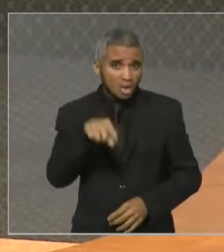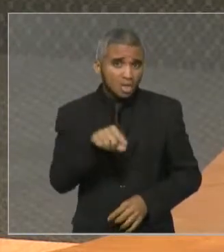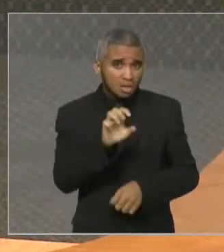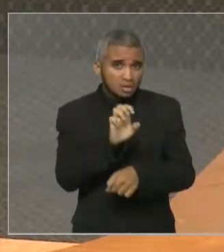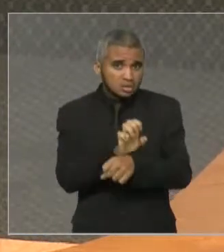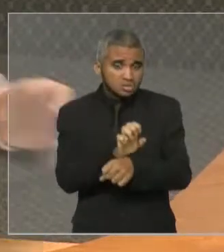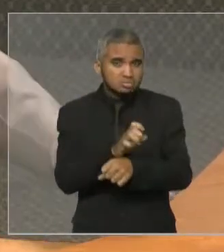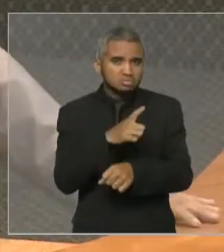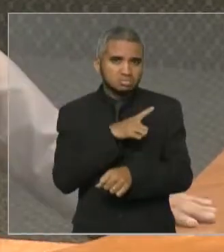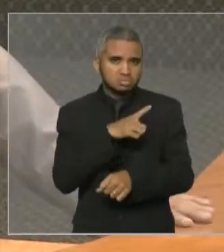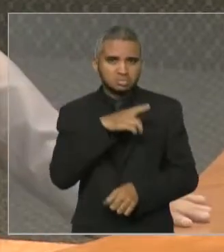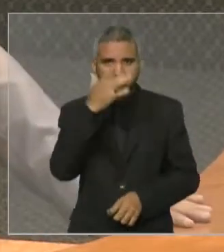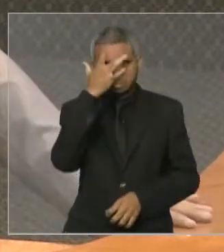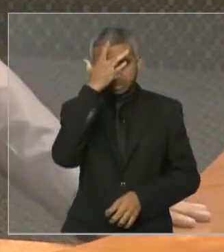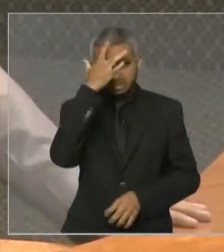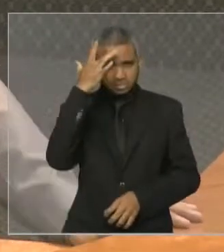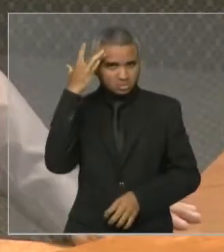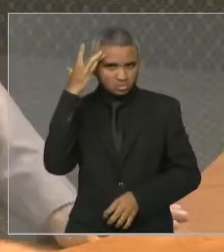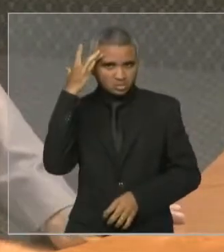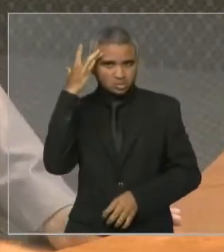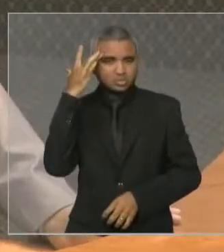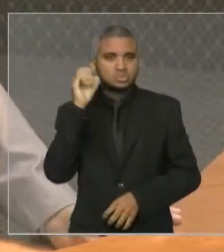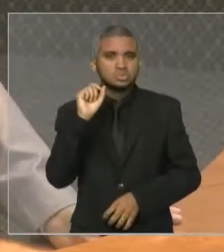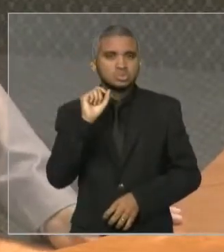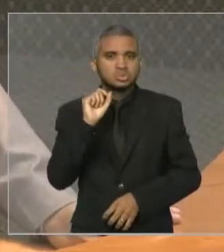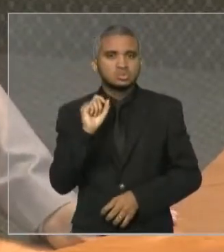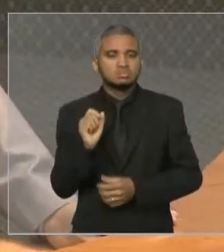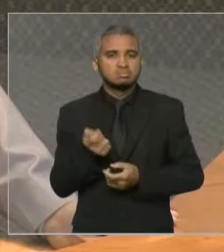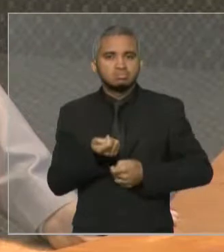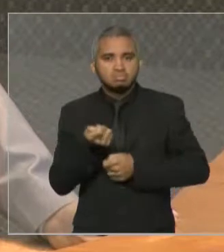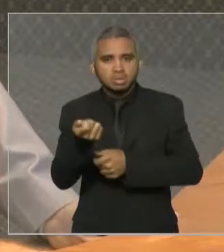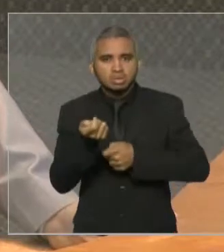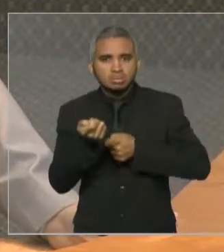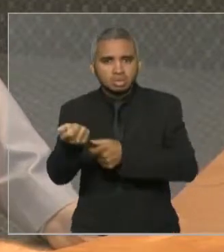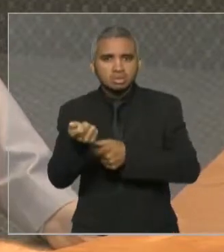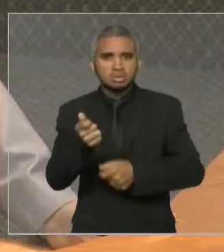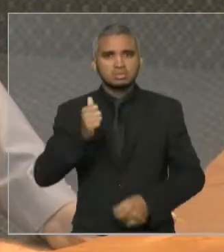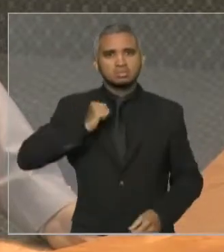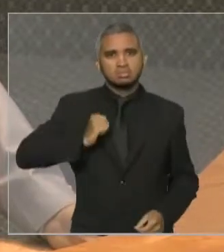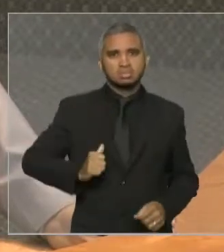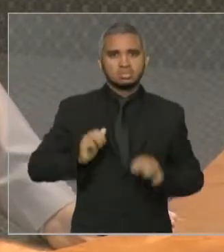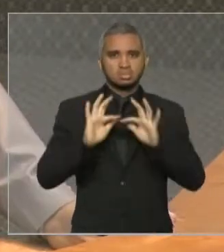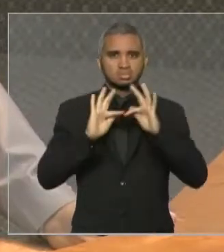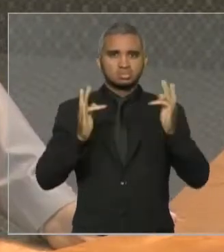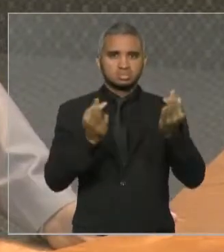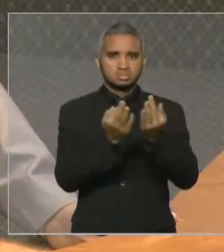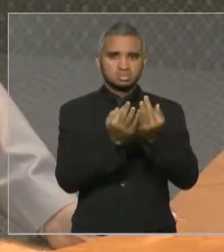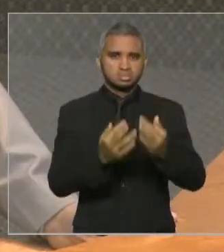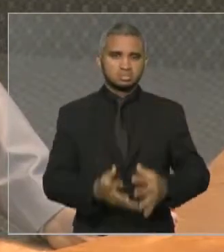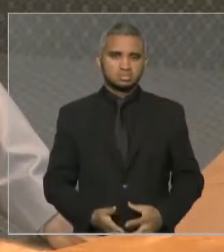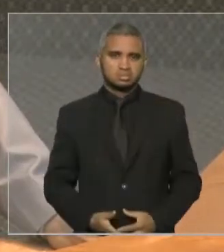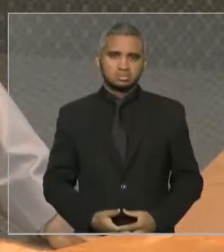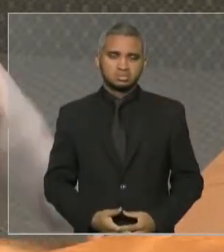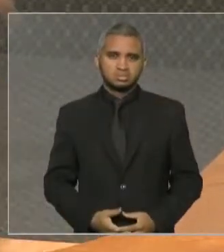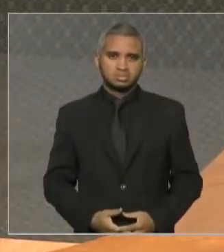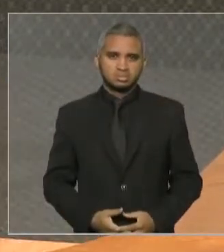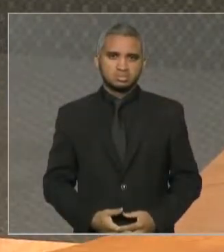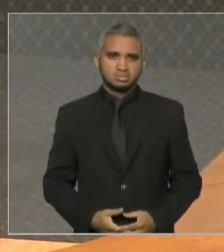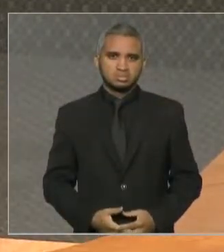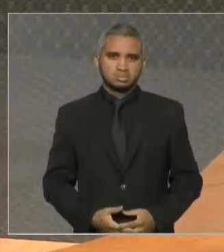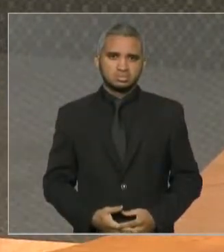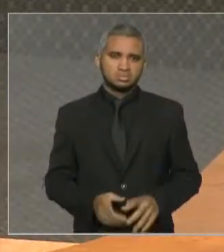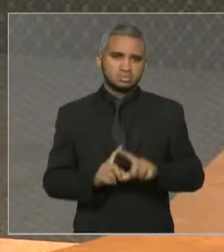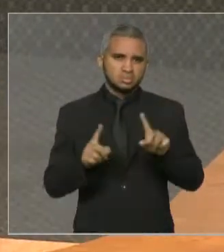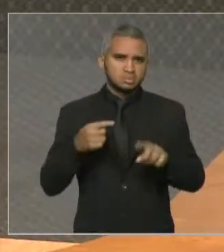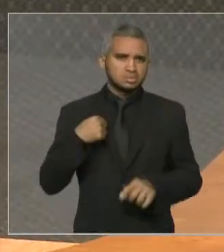tem pessoas que são socorridas pelo Bolsa Família. E aí fica o questionamento, como que